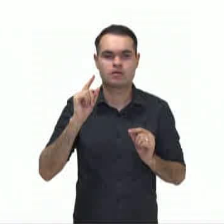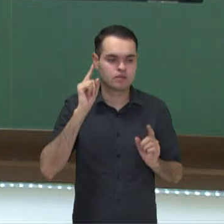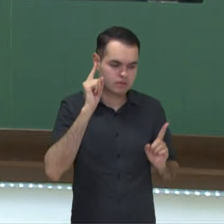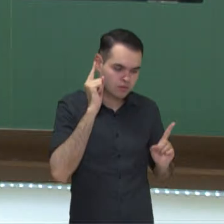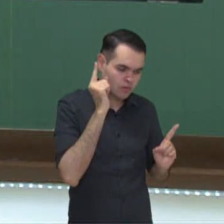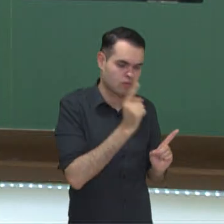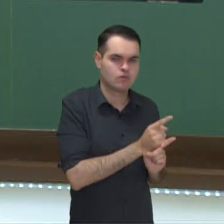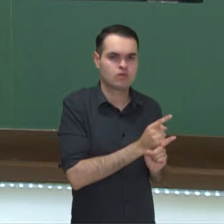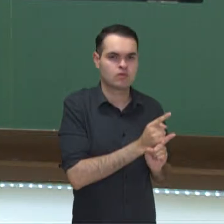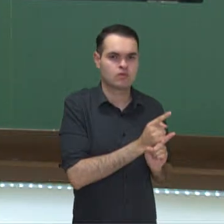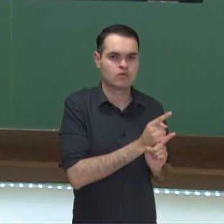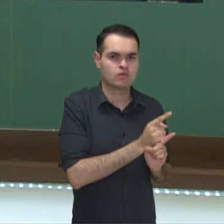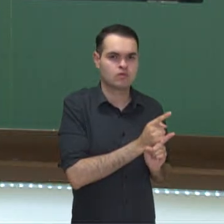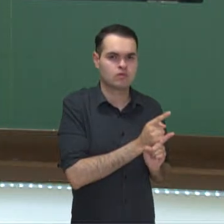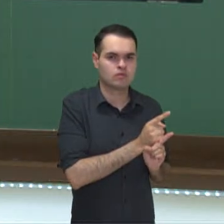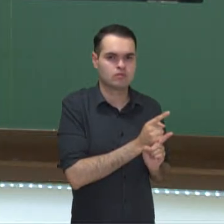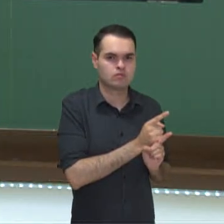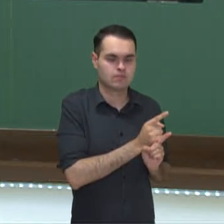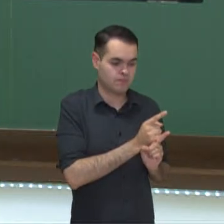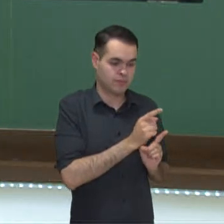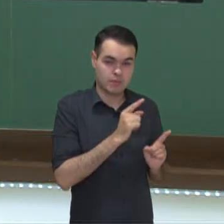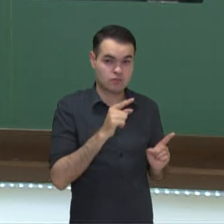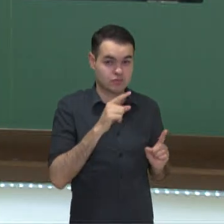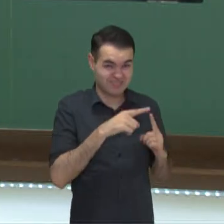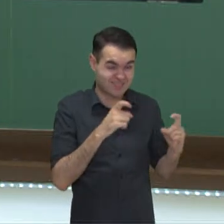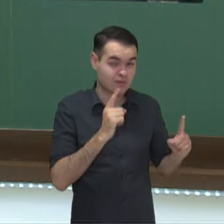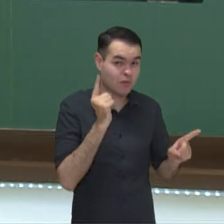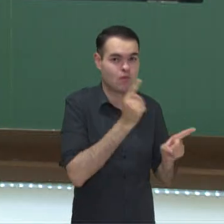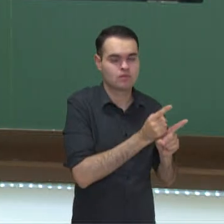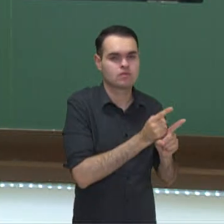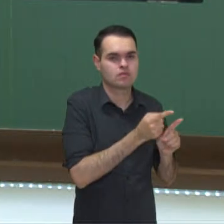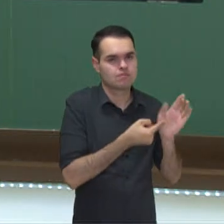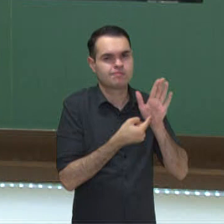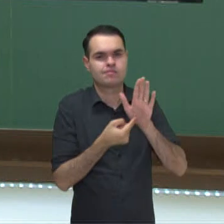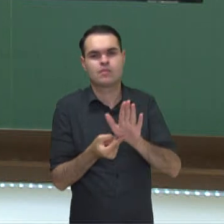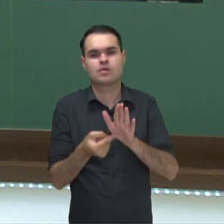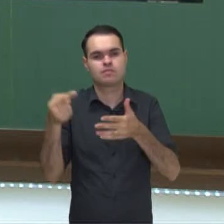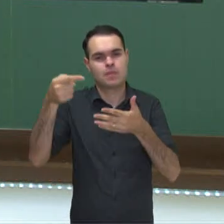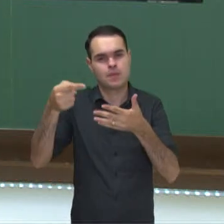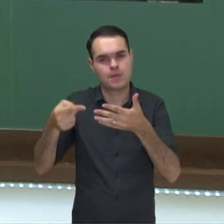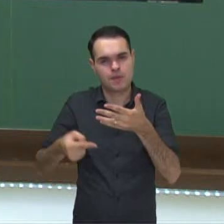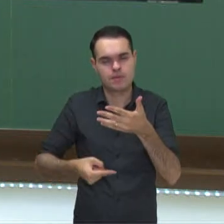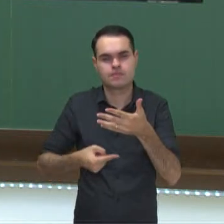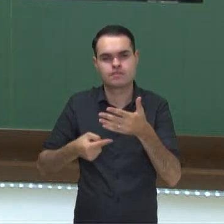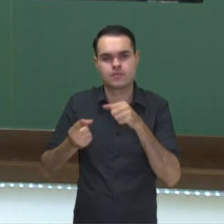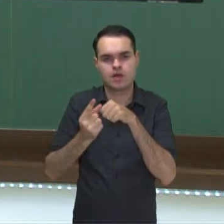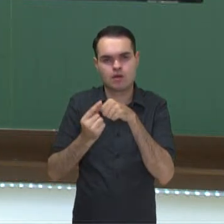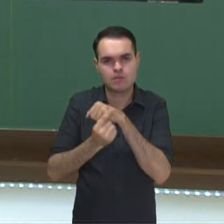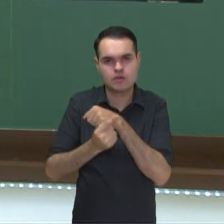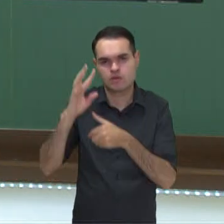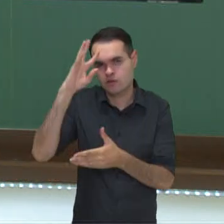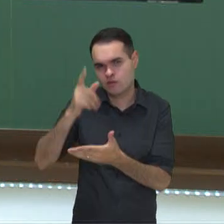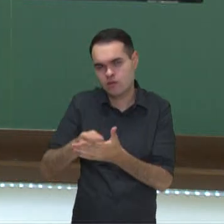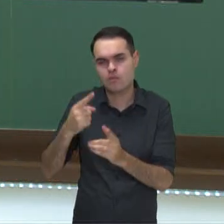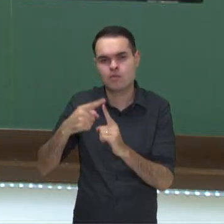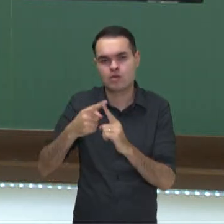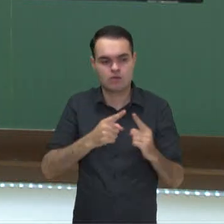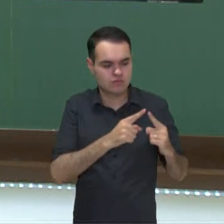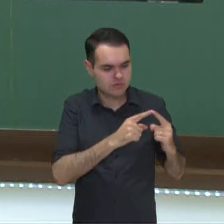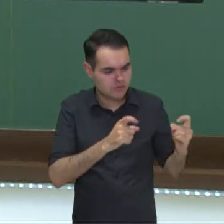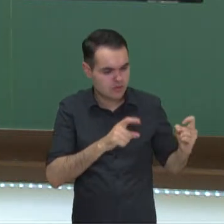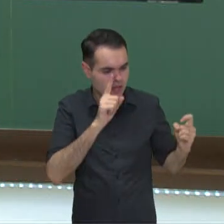mostrou. São mostras que temos aqui dessa argumentação ainda de autoridade, porque o cientista é